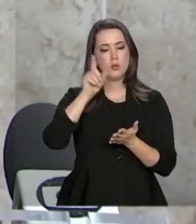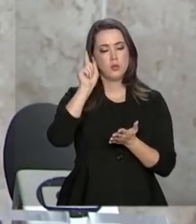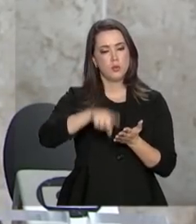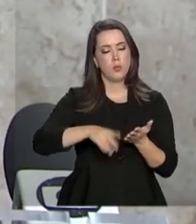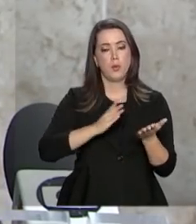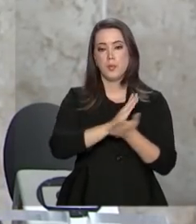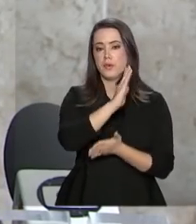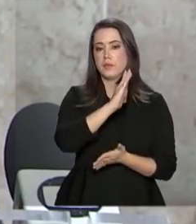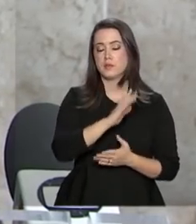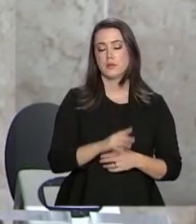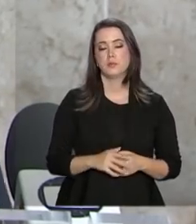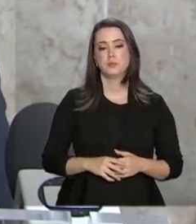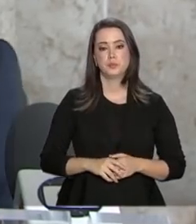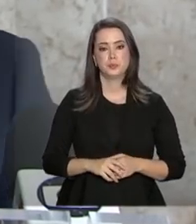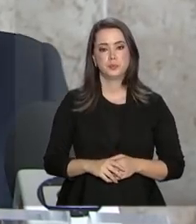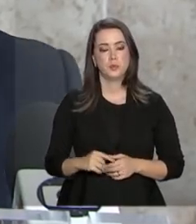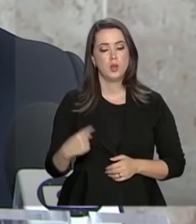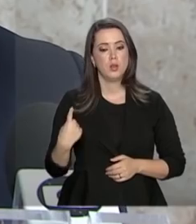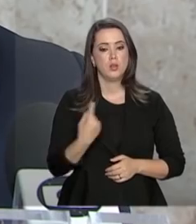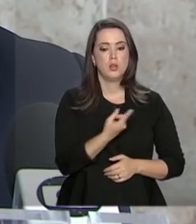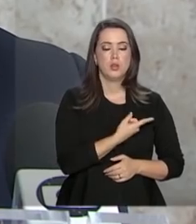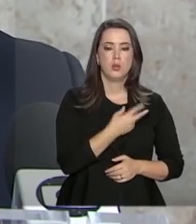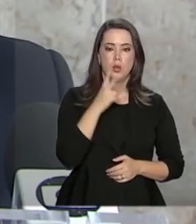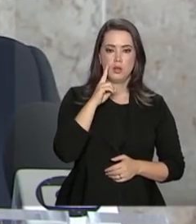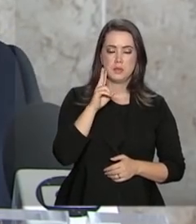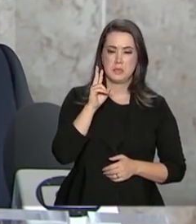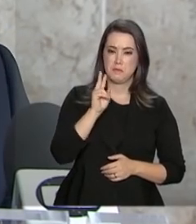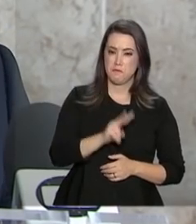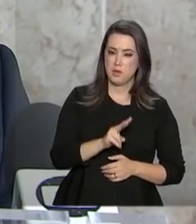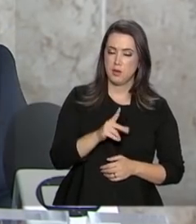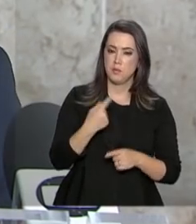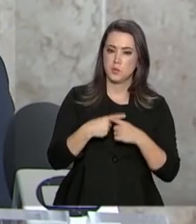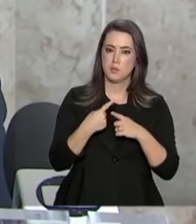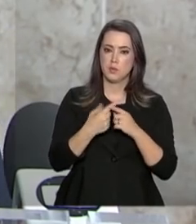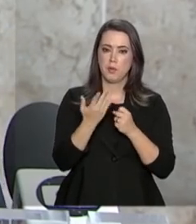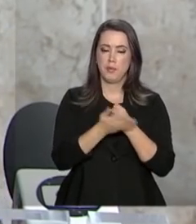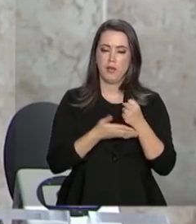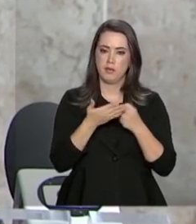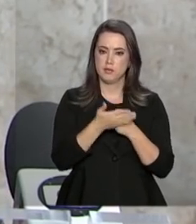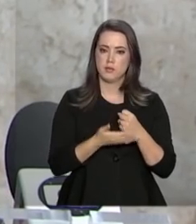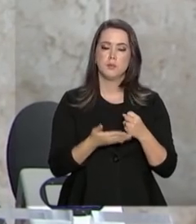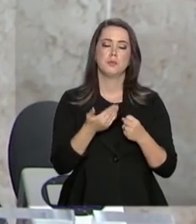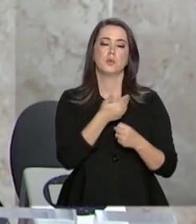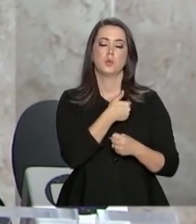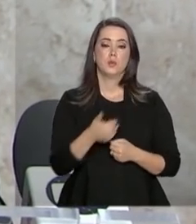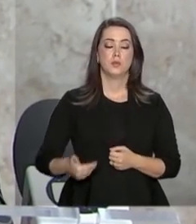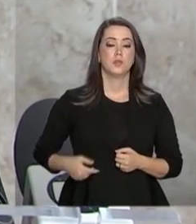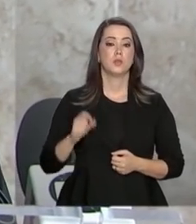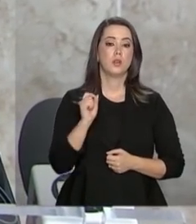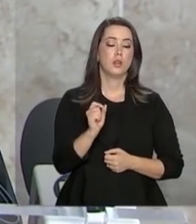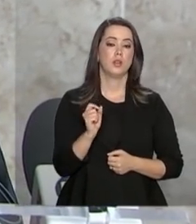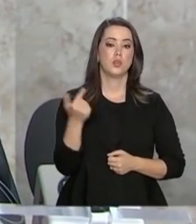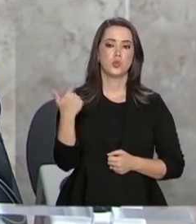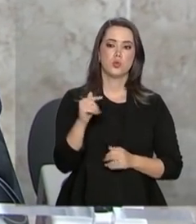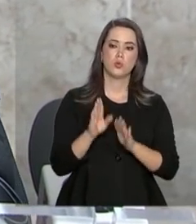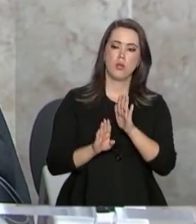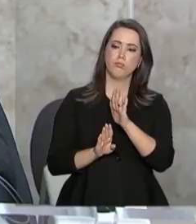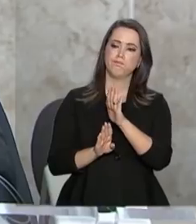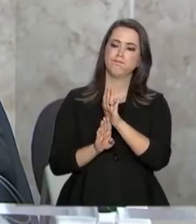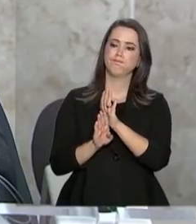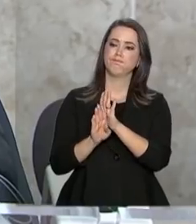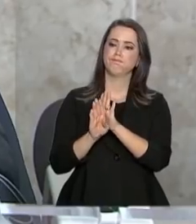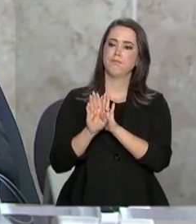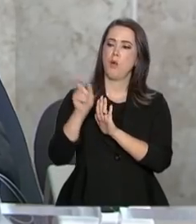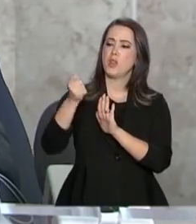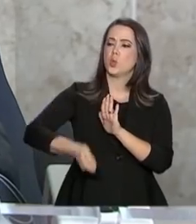a sanção e nós encontramos porque esse é um princípio do governo de não haver aumento